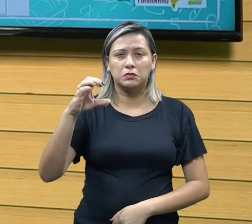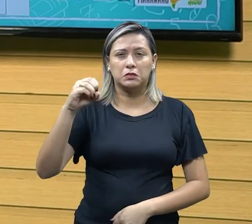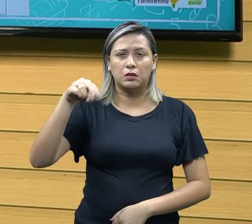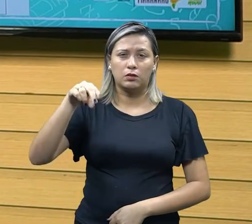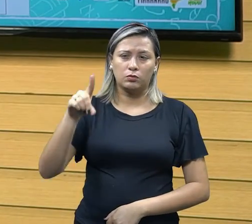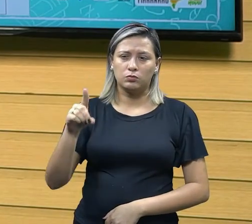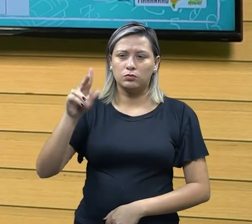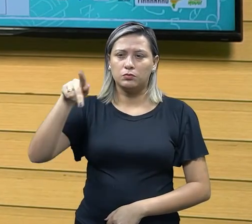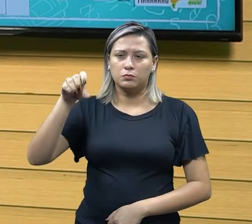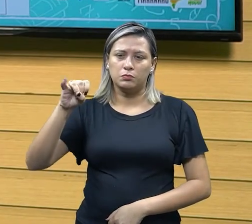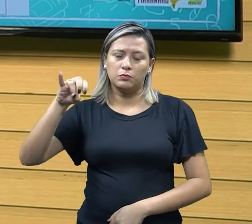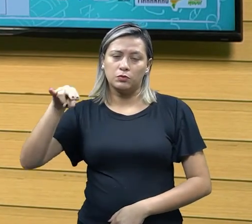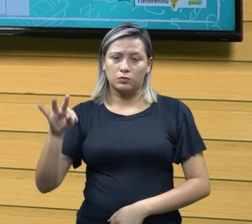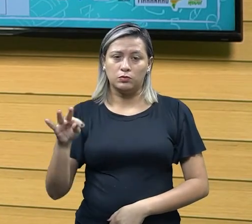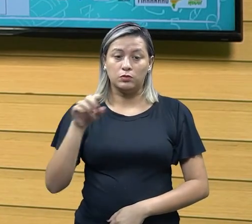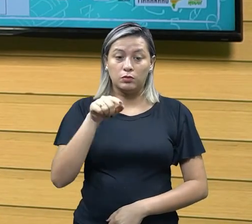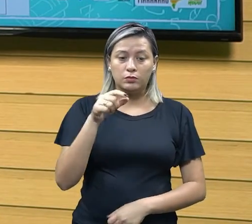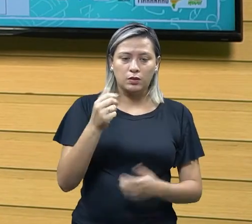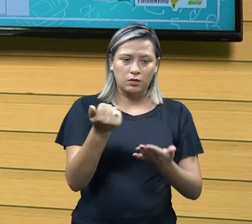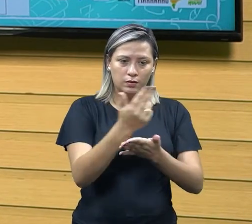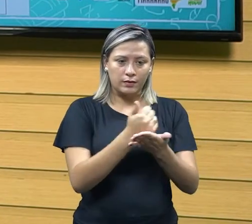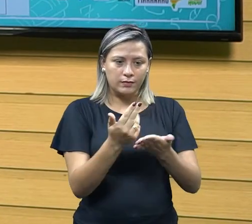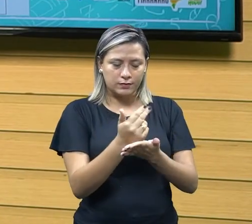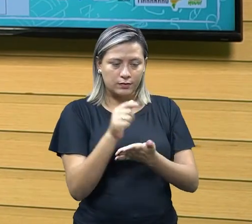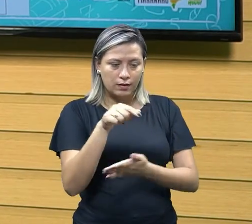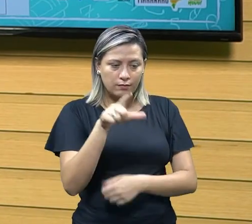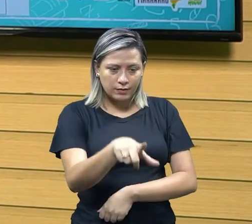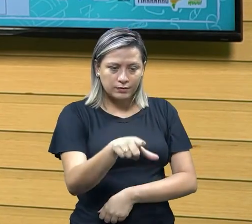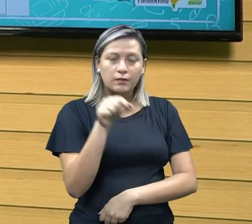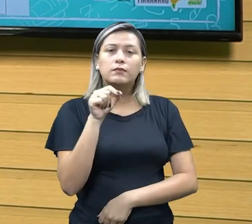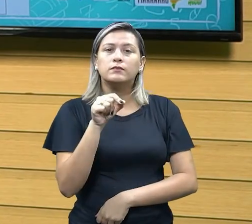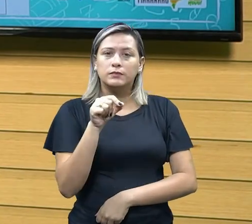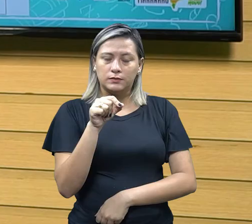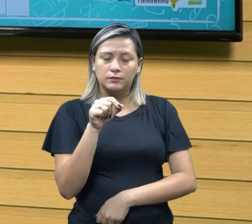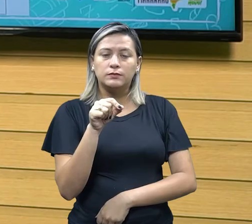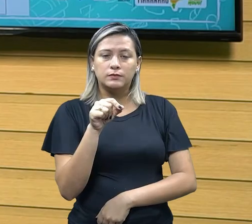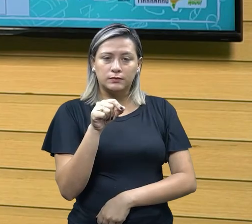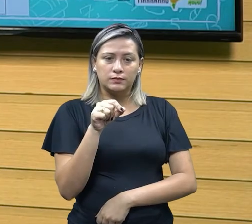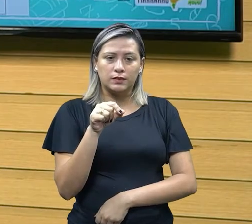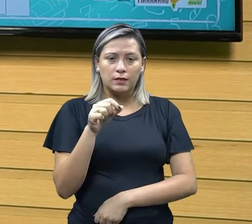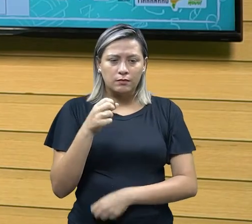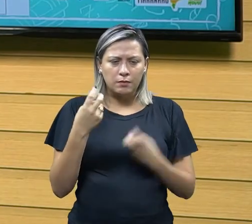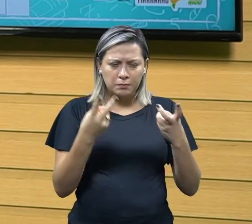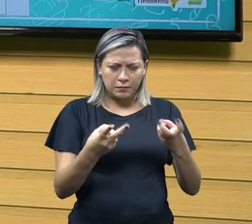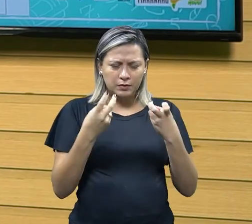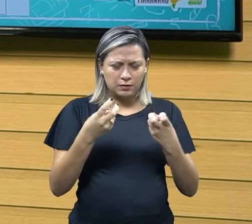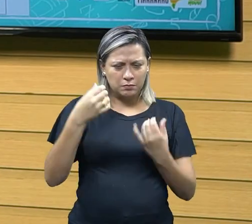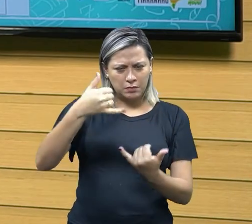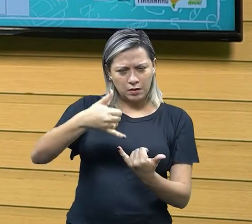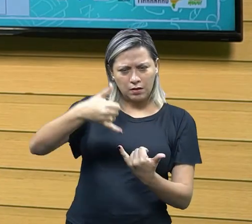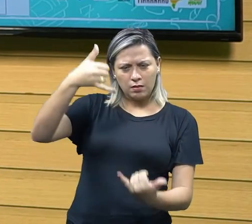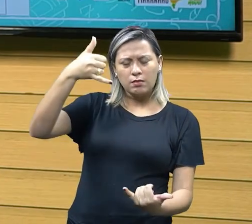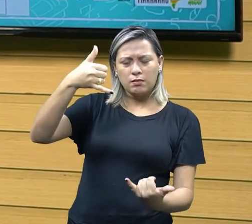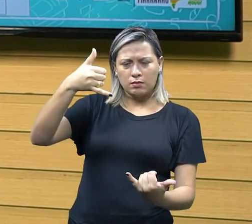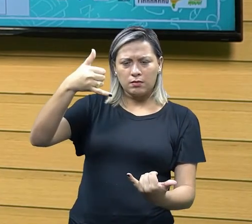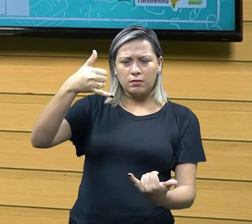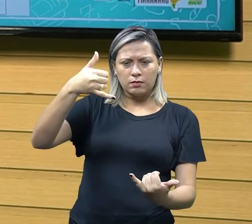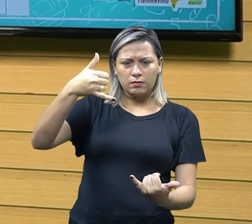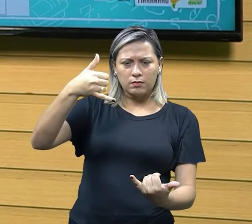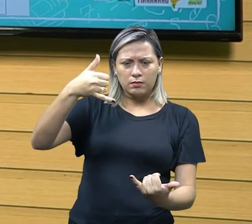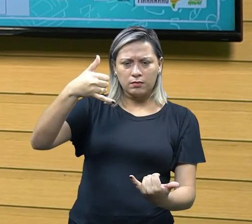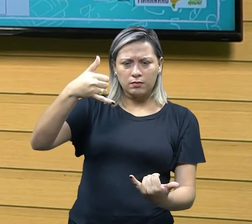quê? Você vai selecionar o objeto, vai ver se a linha